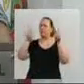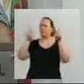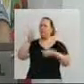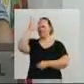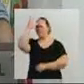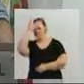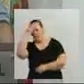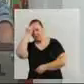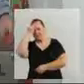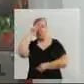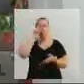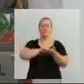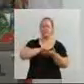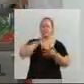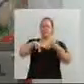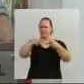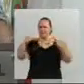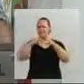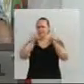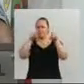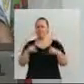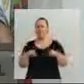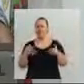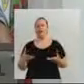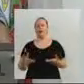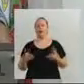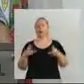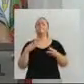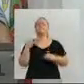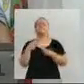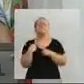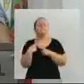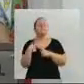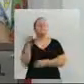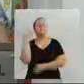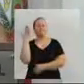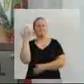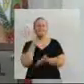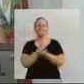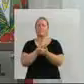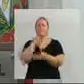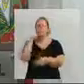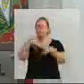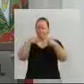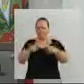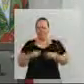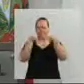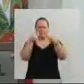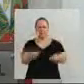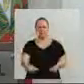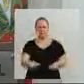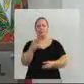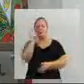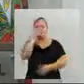formas que o prefeito Napoleão e os demais prefeitos sempre realizaram ao final do ano como um prêmio. Um prêmio aos servidores